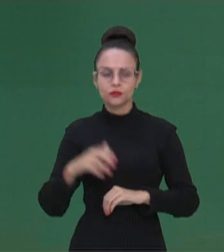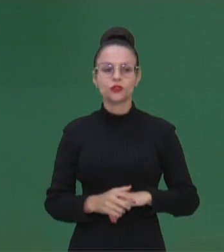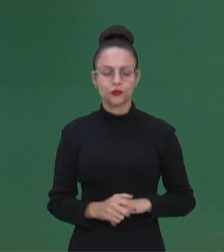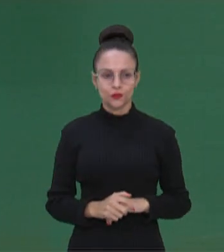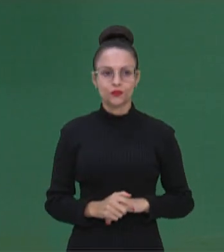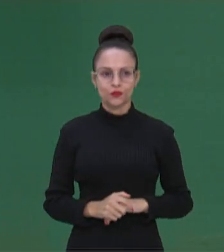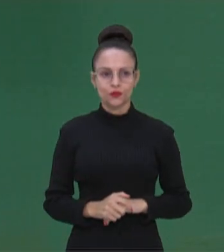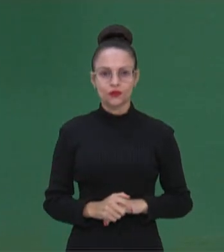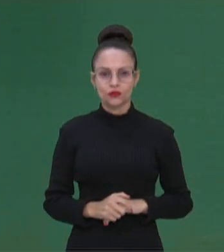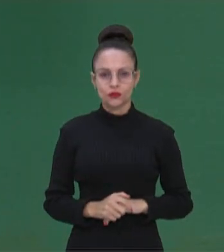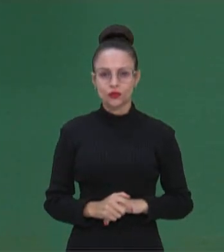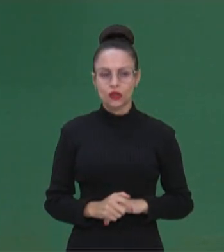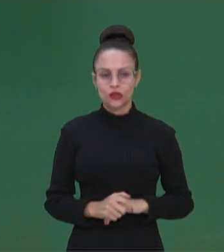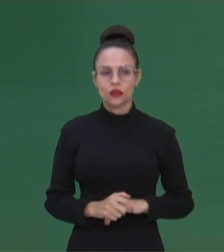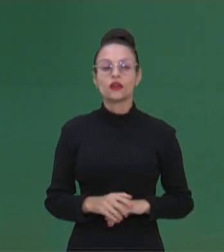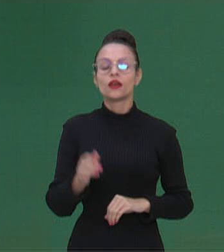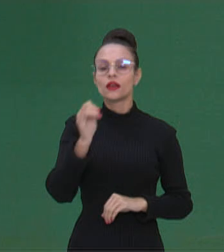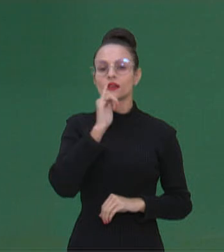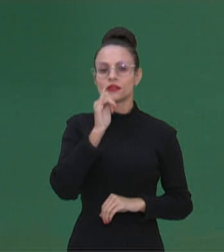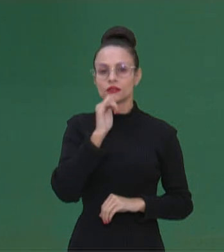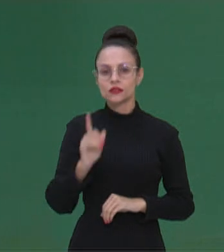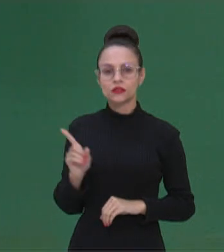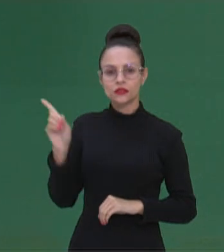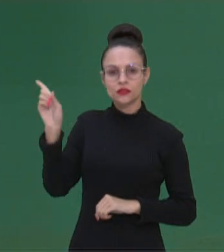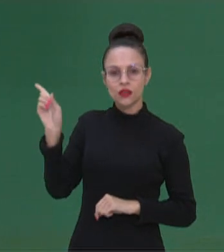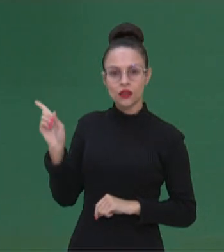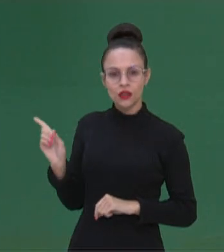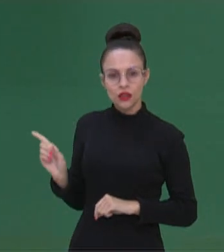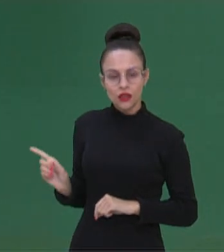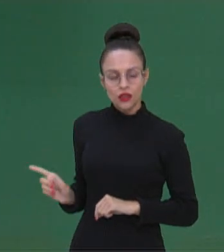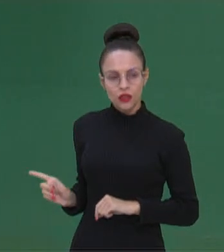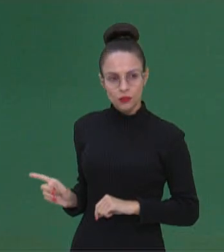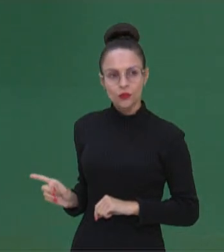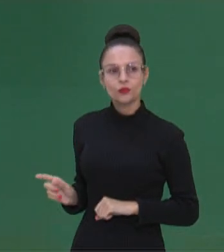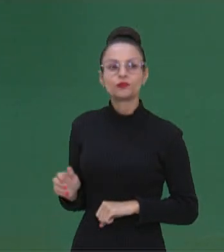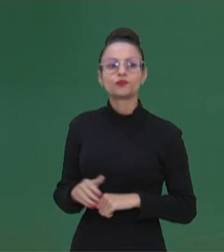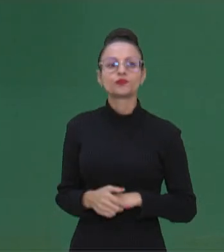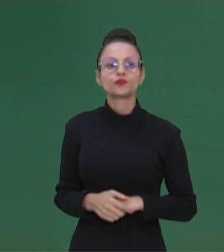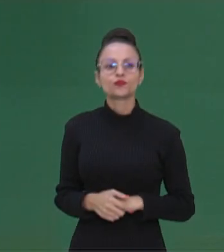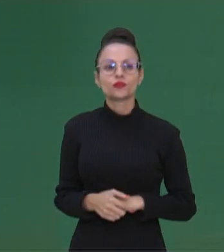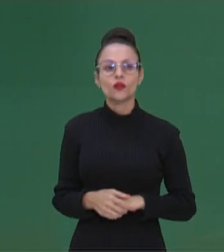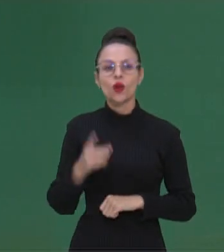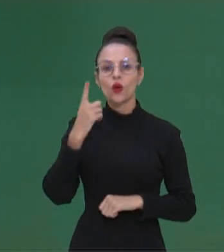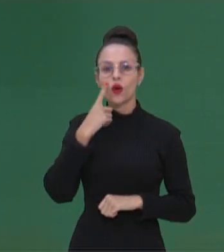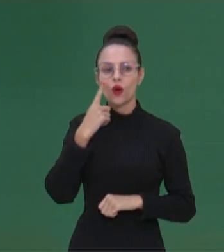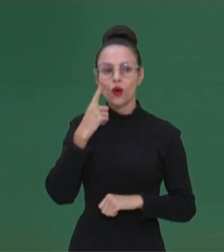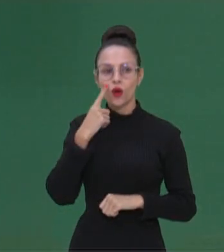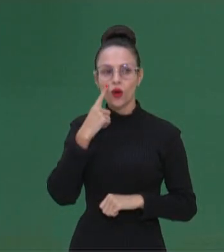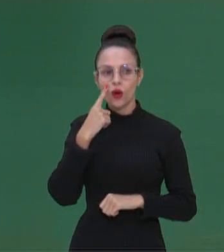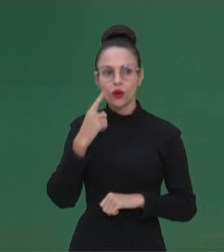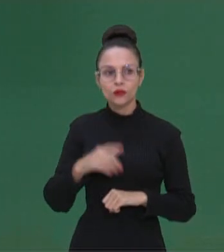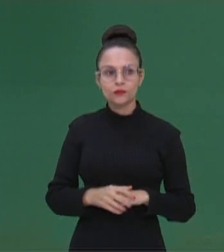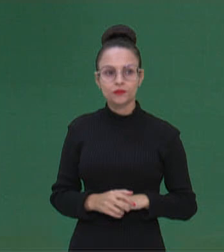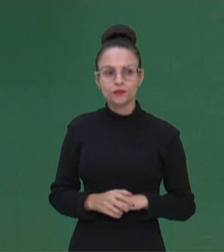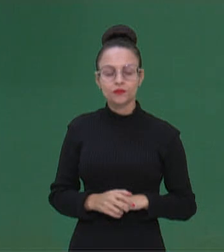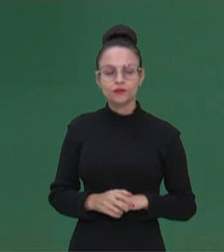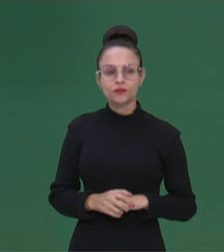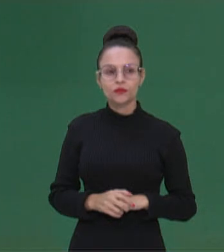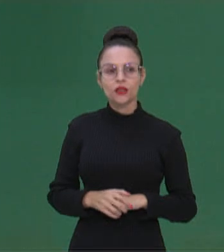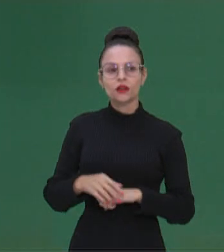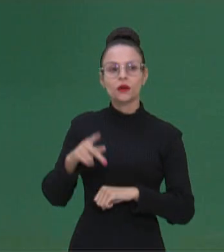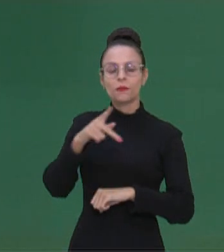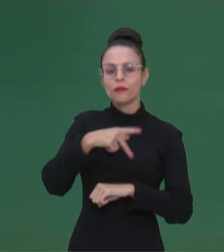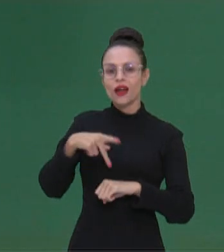Então, aqui um exemplo para vocês, para ilustrar um pouquinho aí, né? Então, olha lá, Bélgica não voltará a